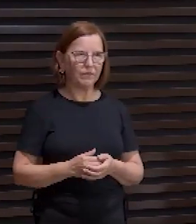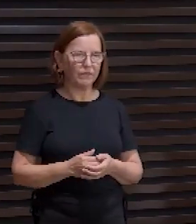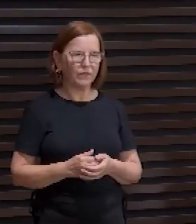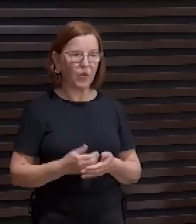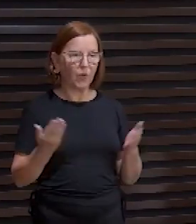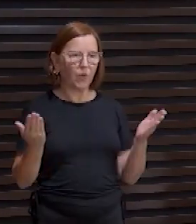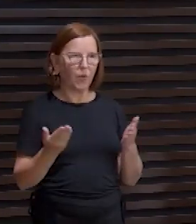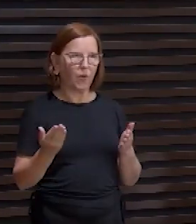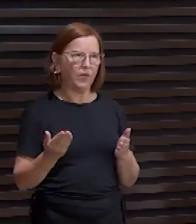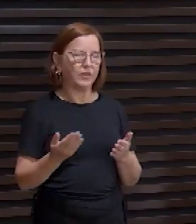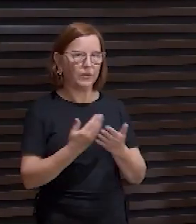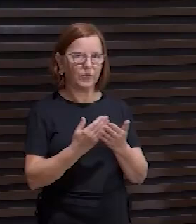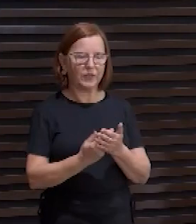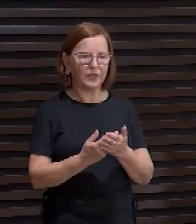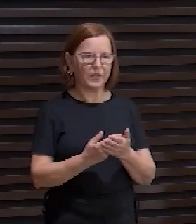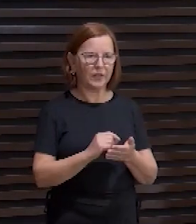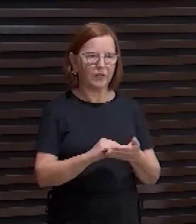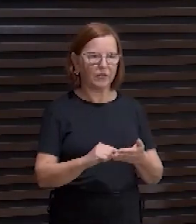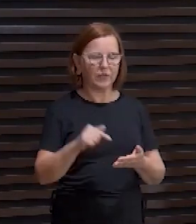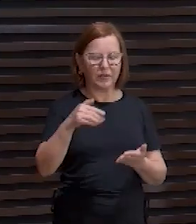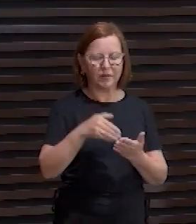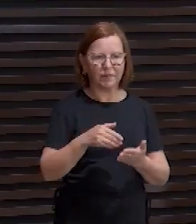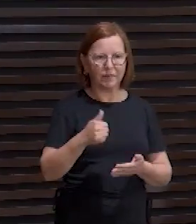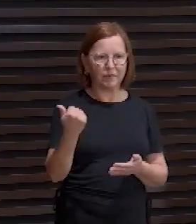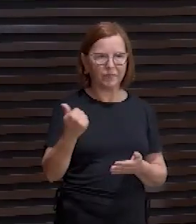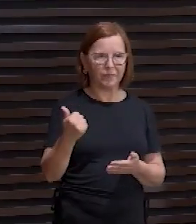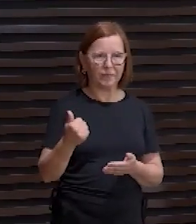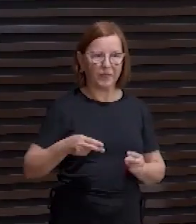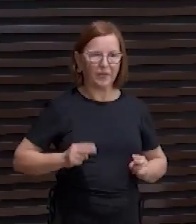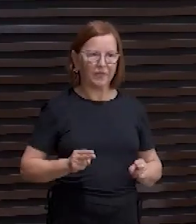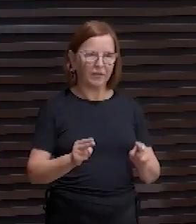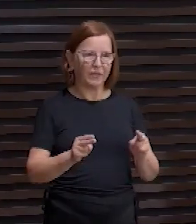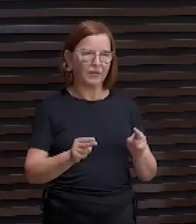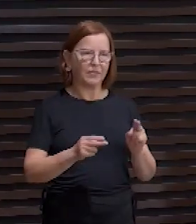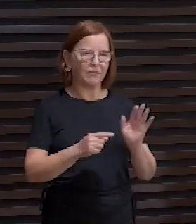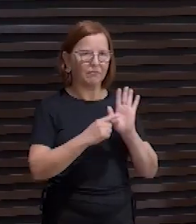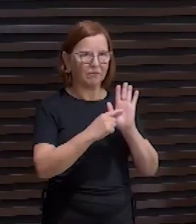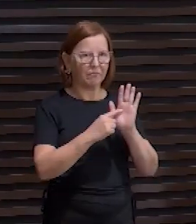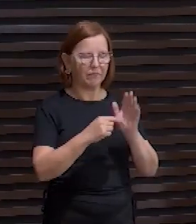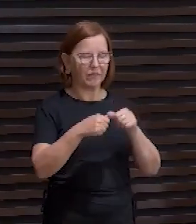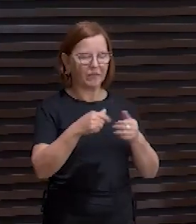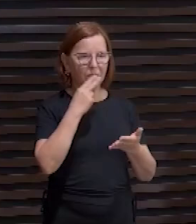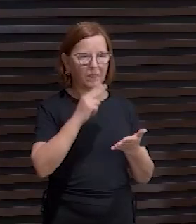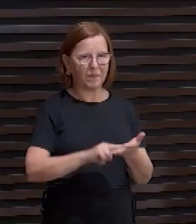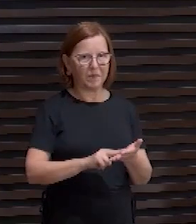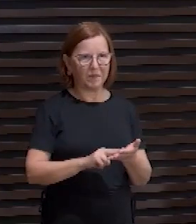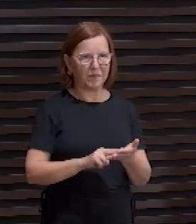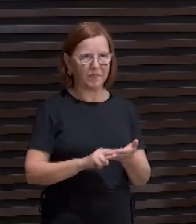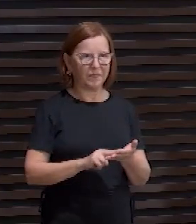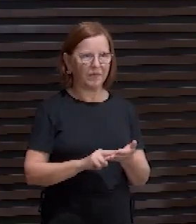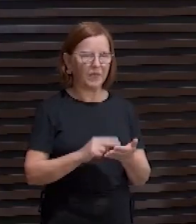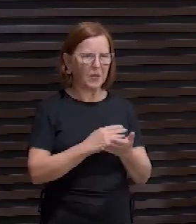Hoje nós trabalharemos do verso 7 ao verso 11, dando continuidade à exposição dessa epístola, que comecei com